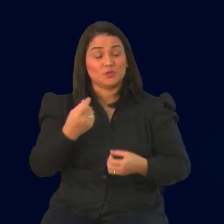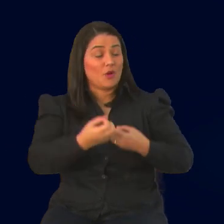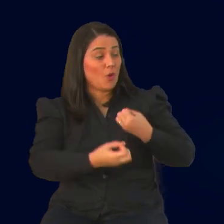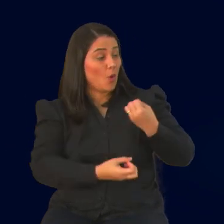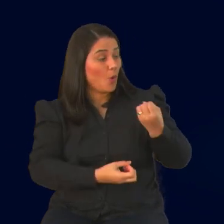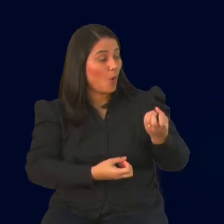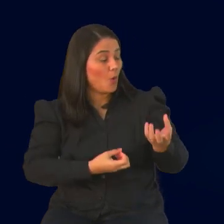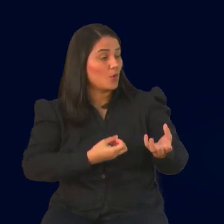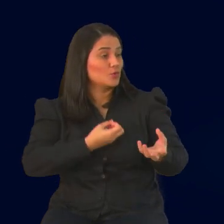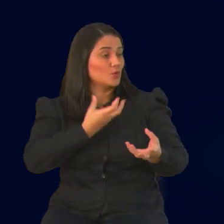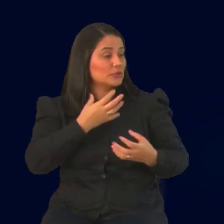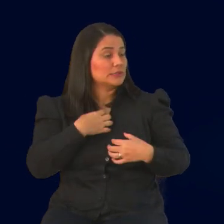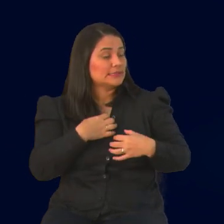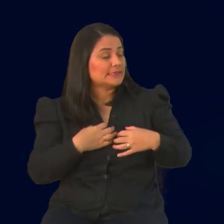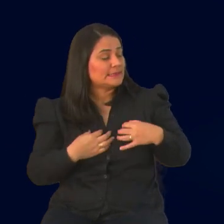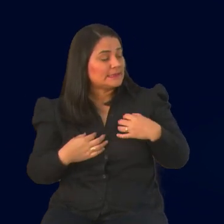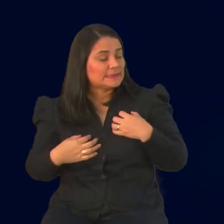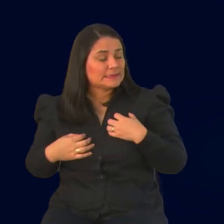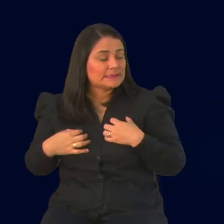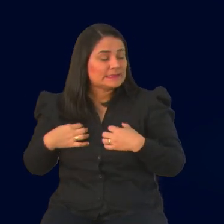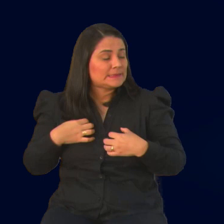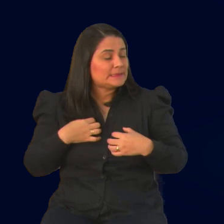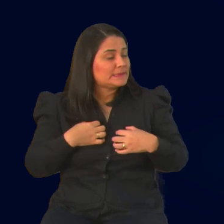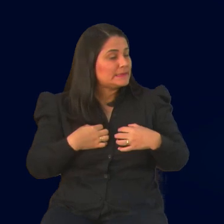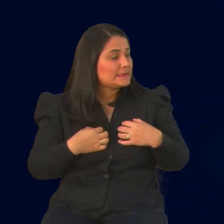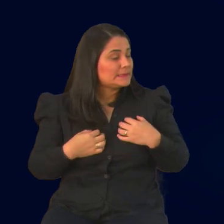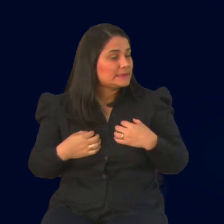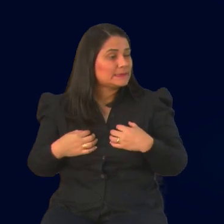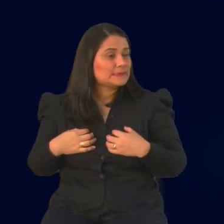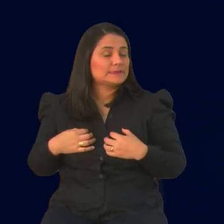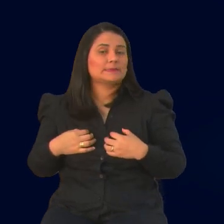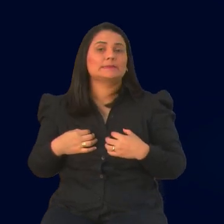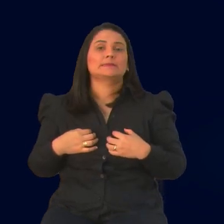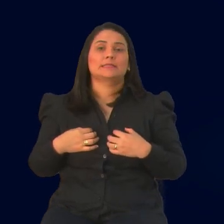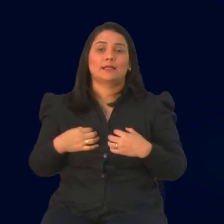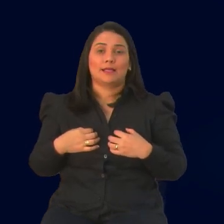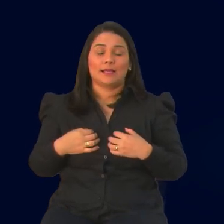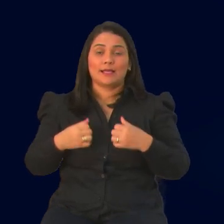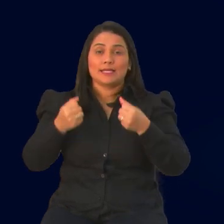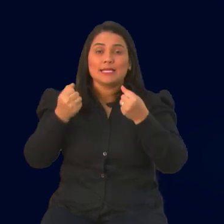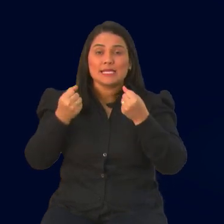ela... está angustiada, quem tem sempre uma explicação e dá